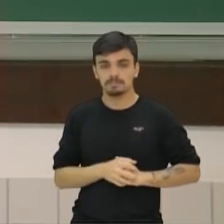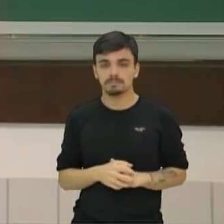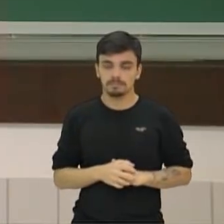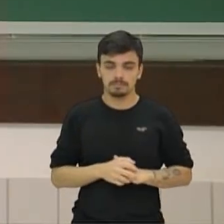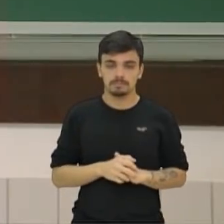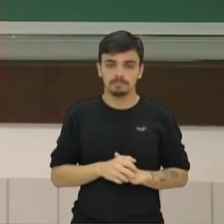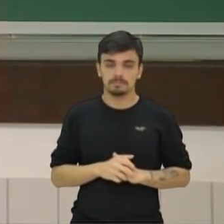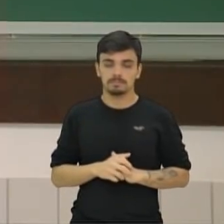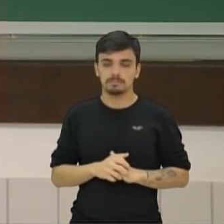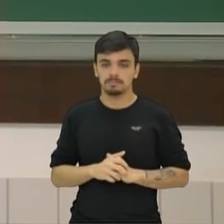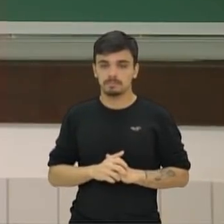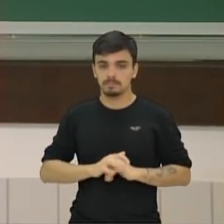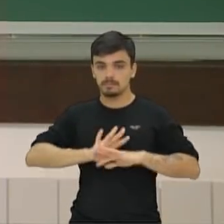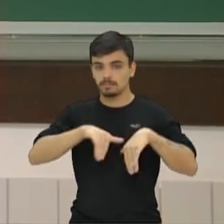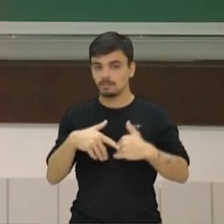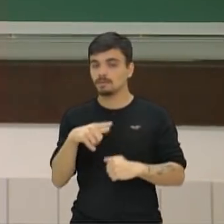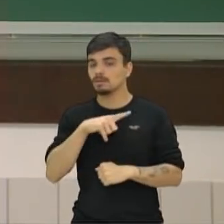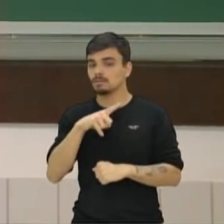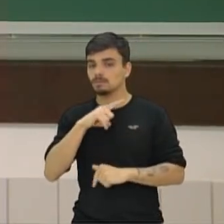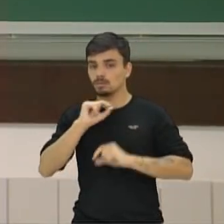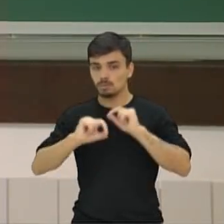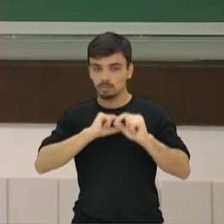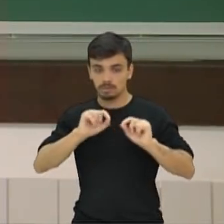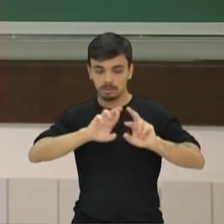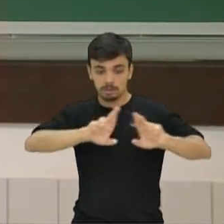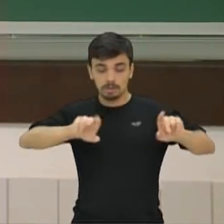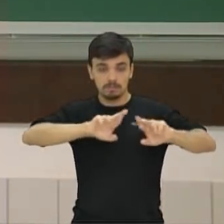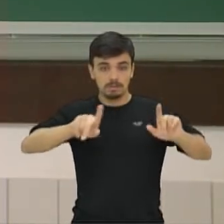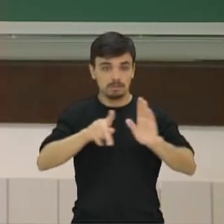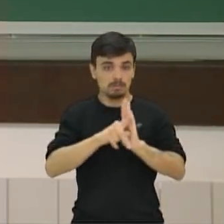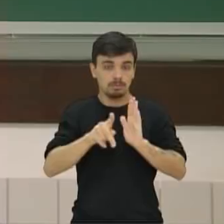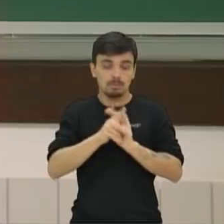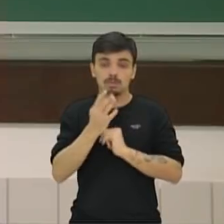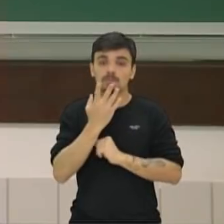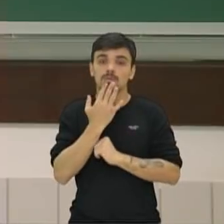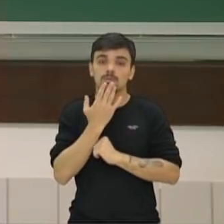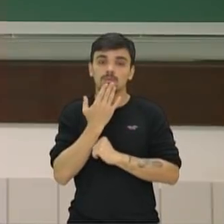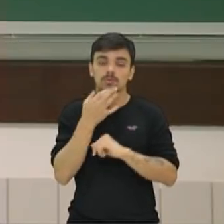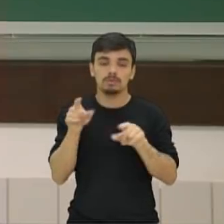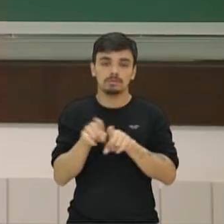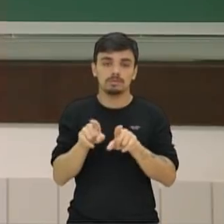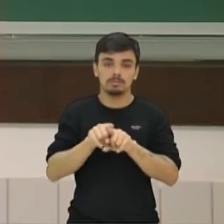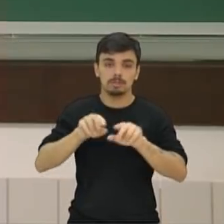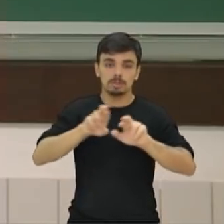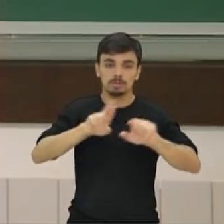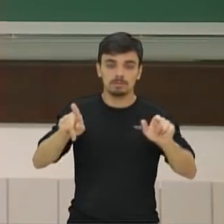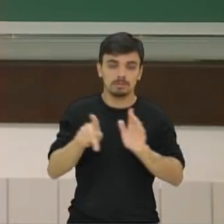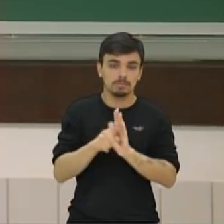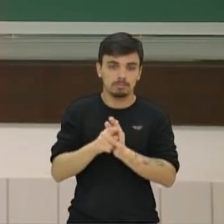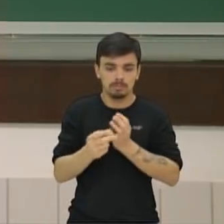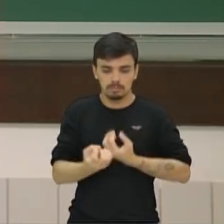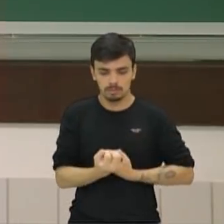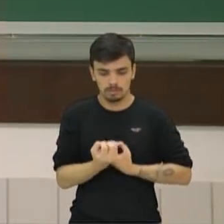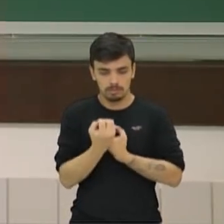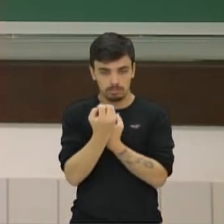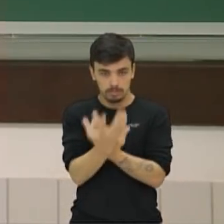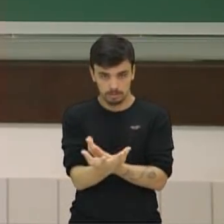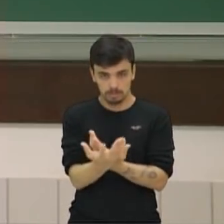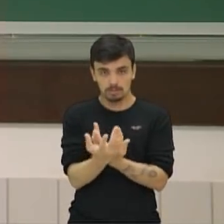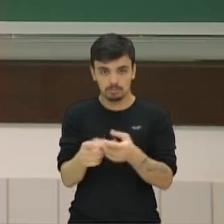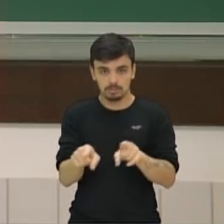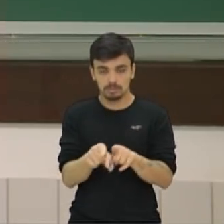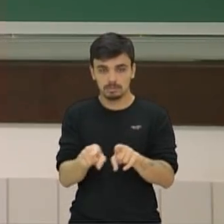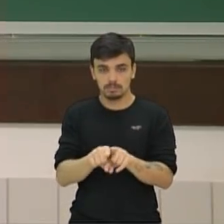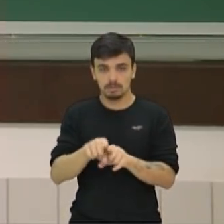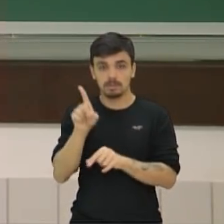só, nós tínhamos a diferenciação das cores, tá? A diferenciação da expressão, tá?